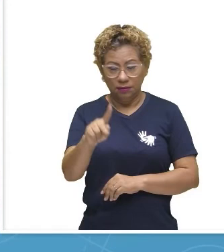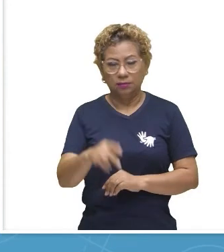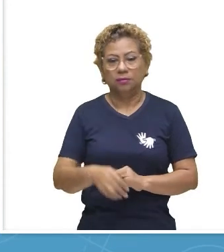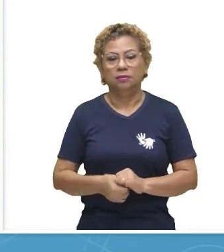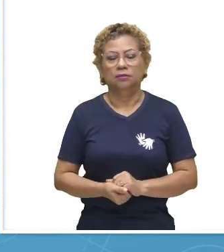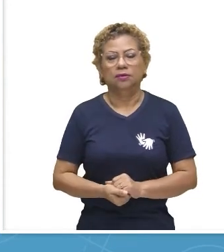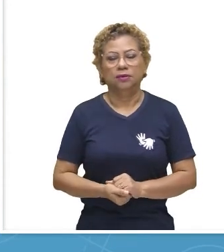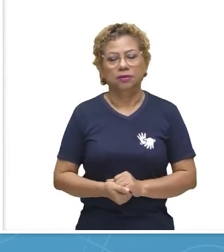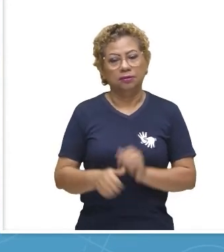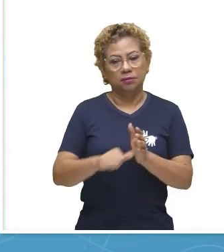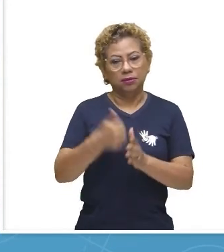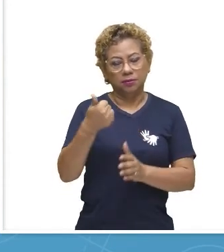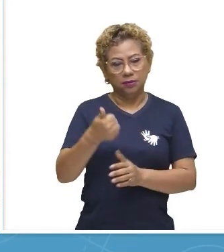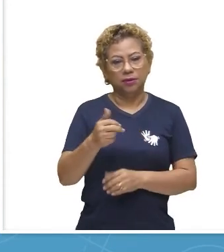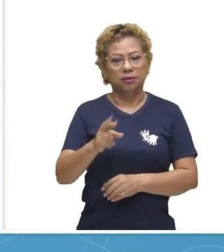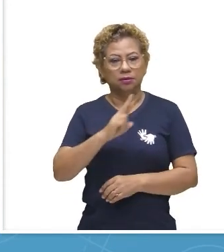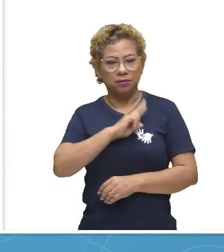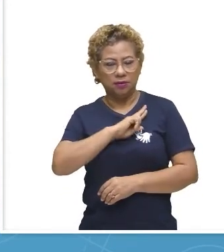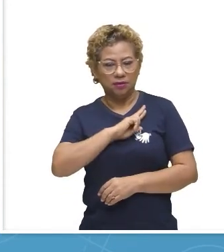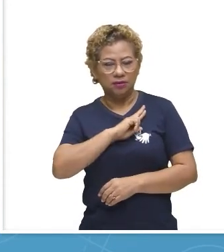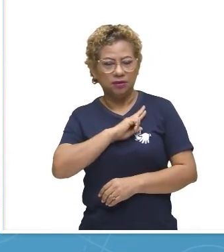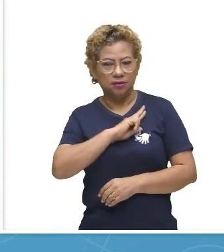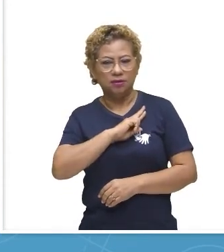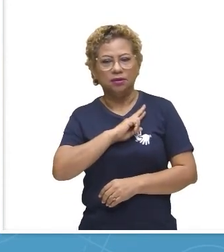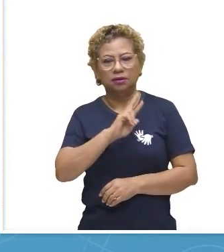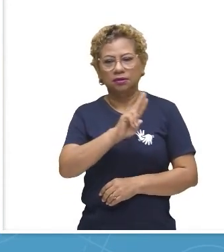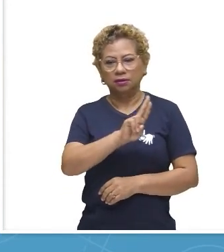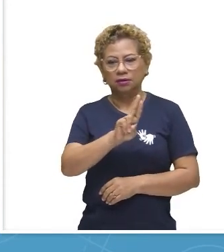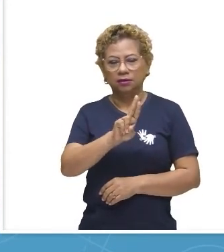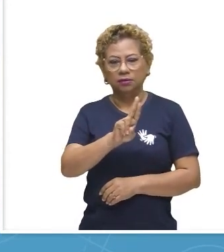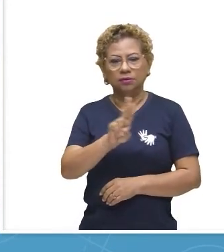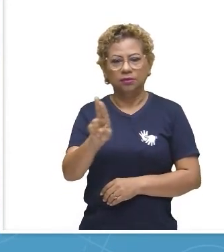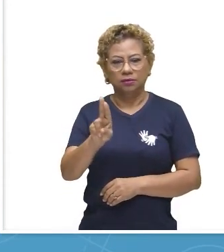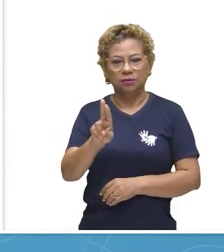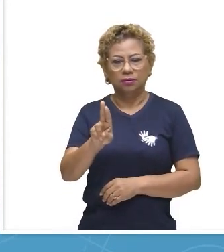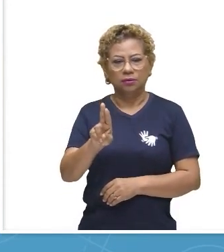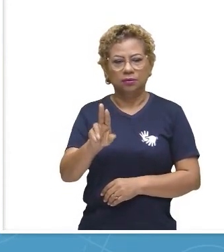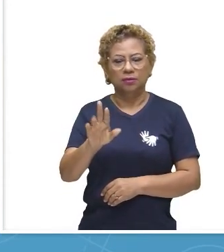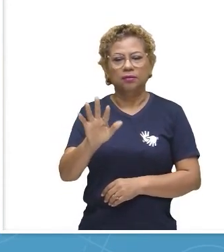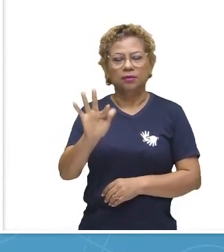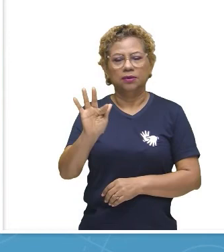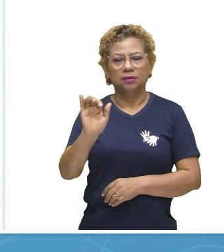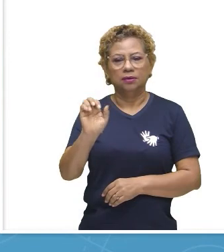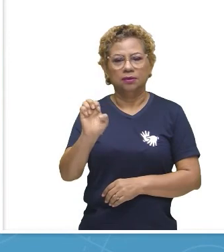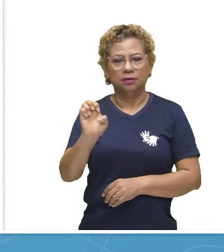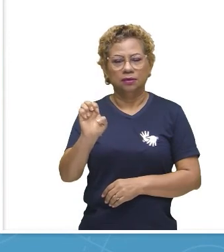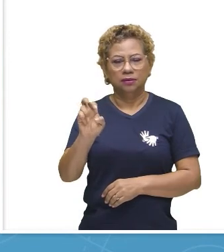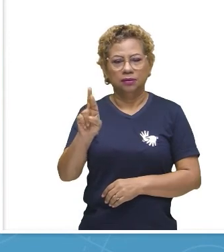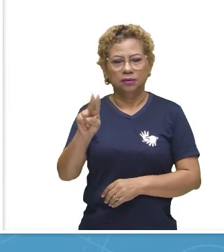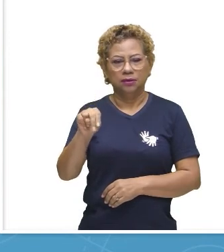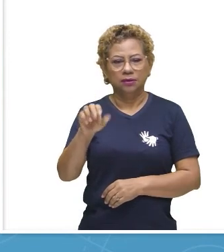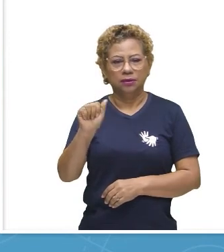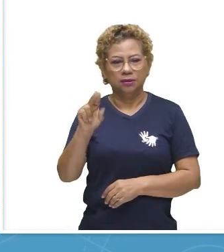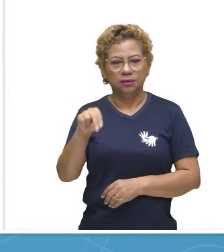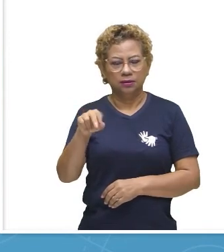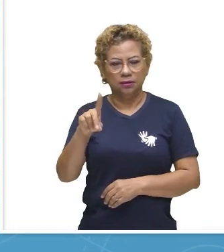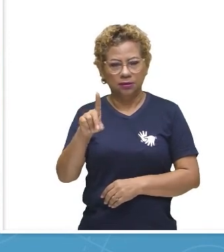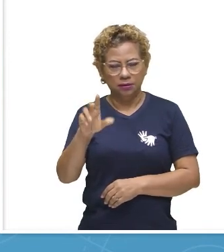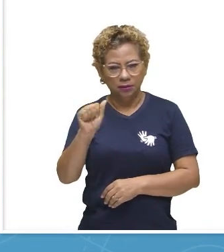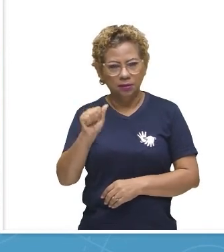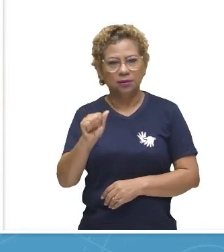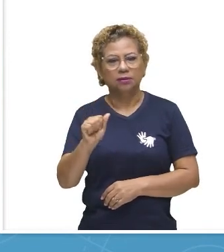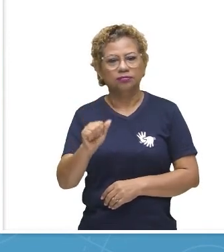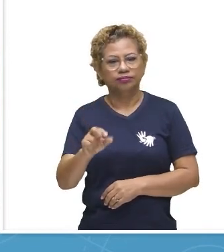primeira resposta é da Fernanda. Ela falou que a questão 1 é 142 graus. Ela é da escola Professor